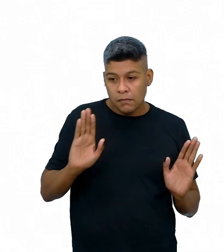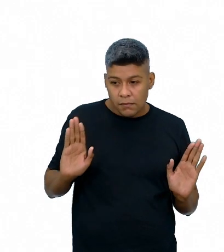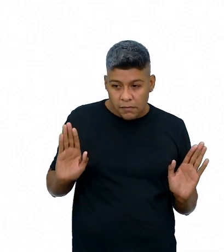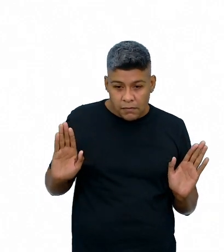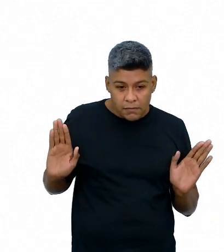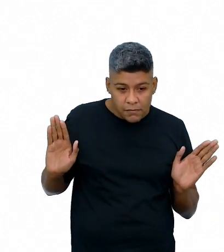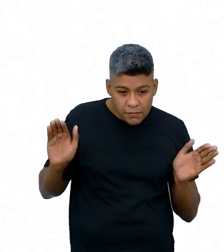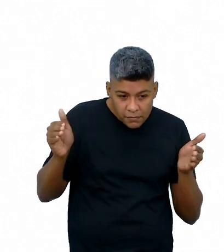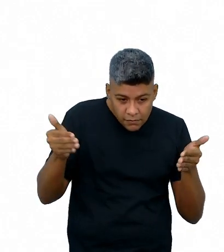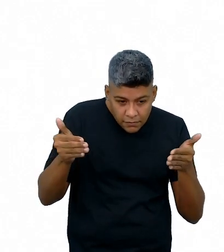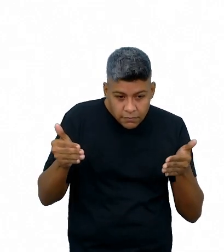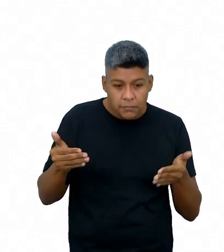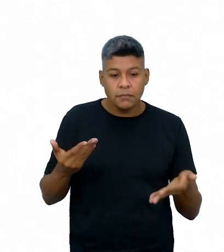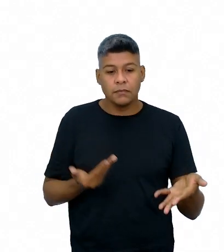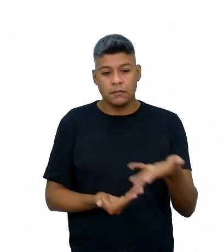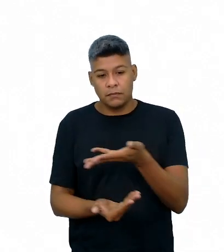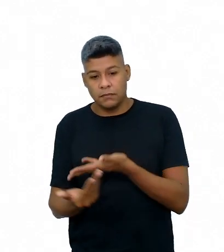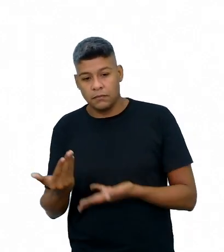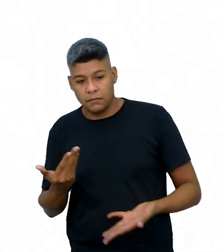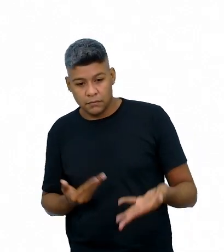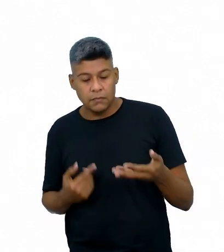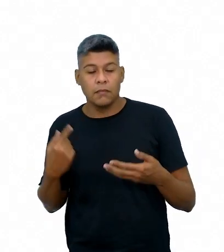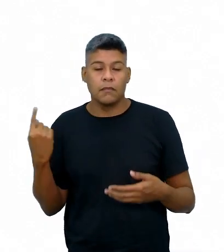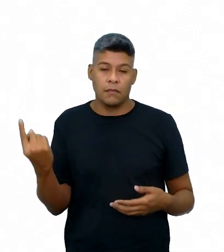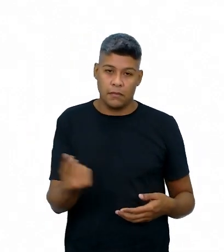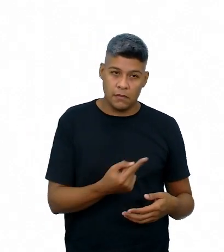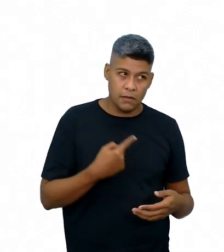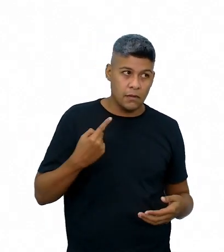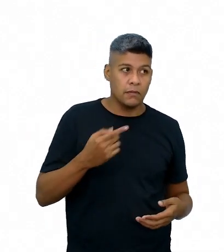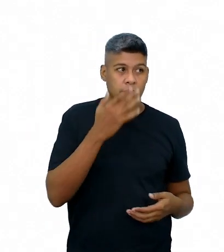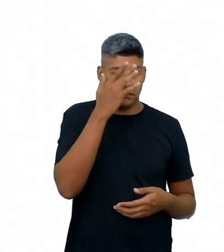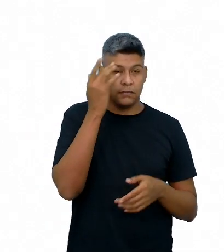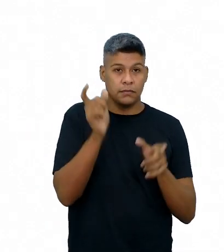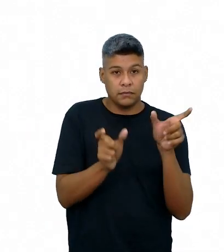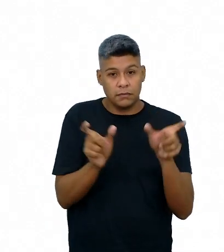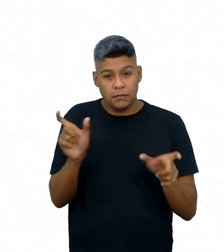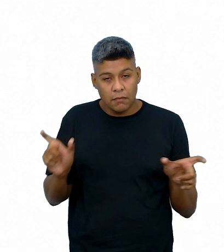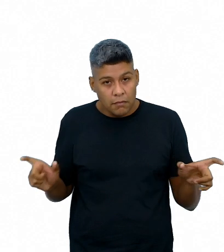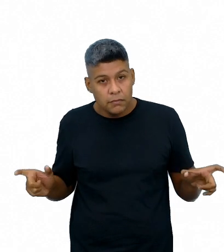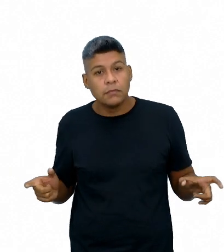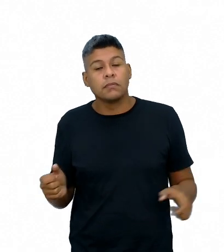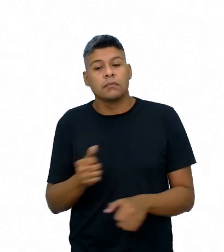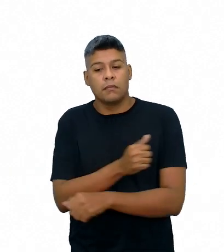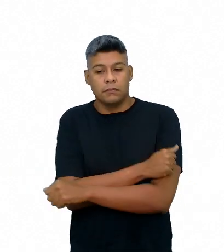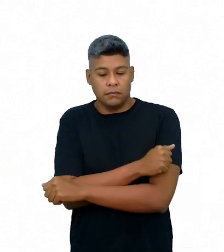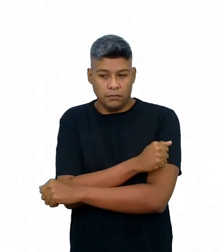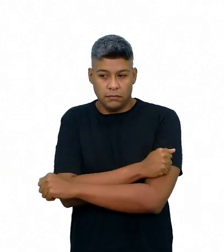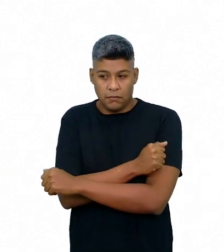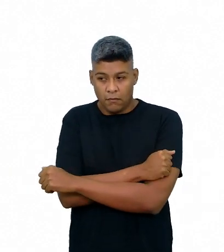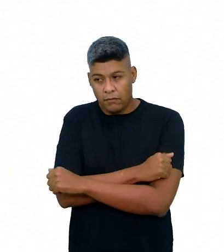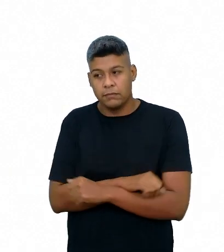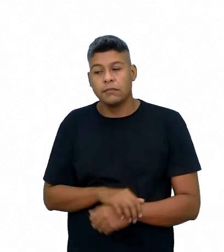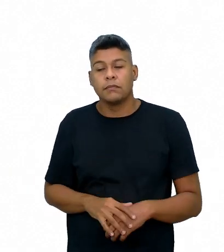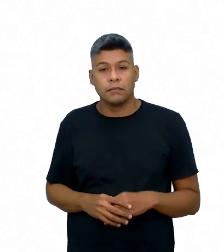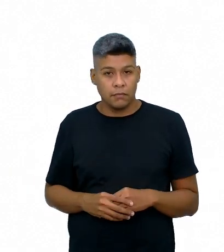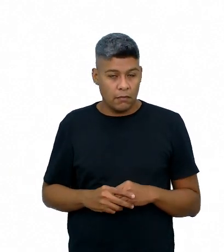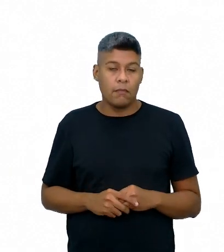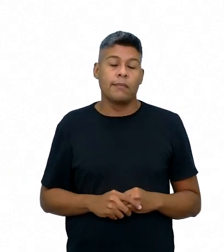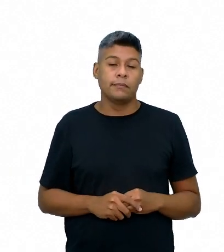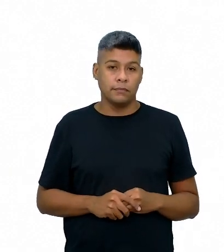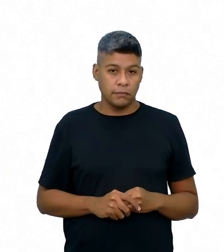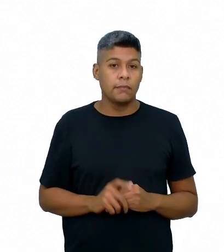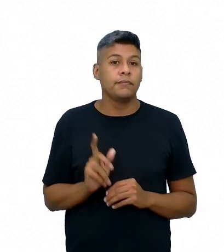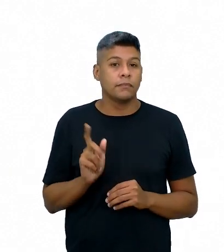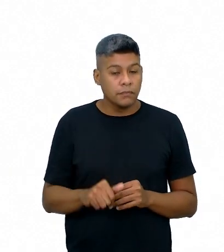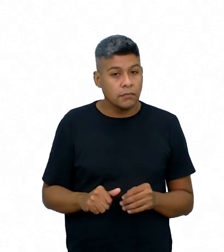foco na formação integral do indivíduo, na formação integral do aluno, né? Levando em consideração não